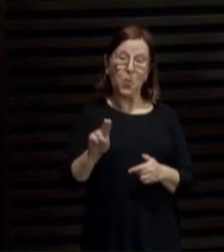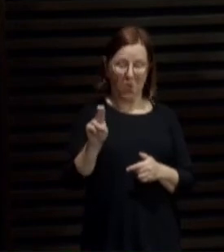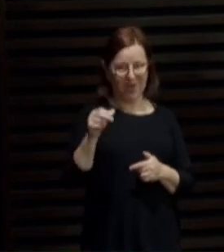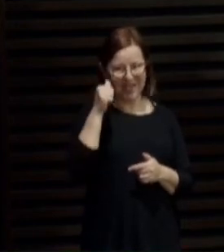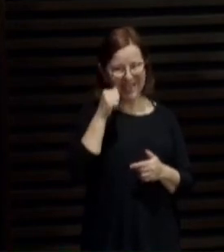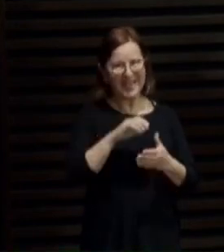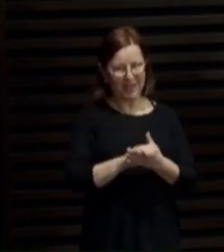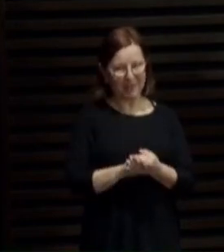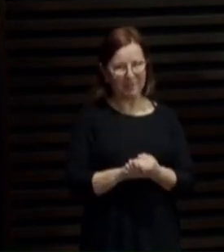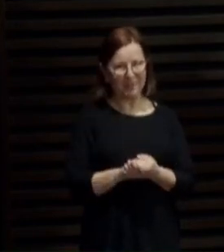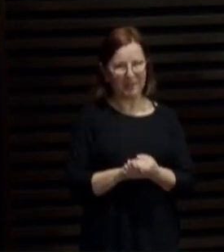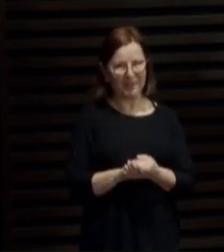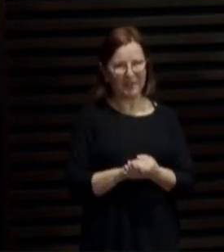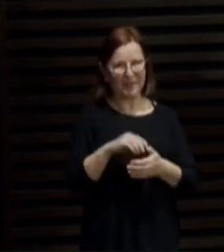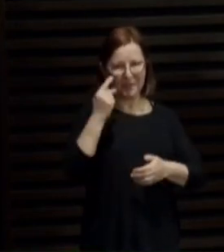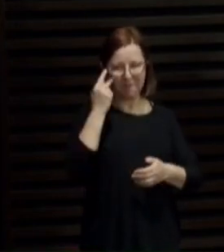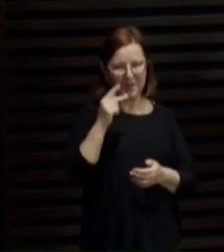meu temperamento difícil.